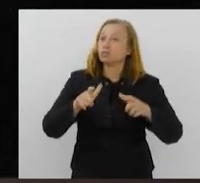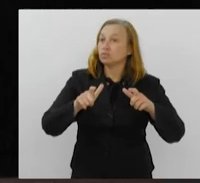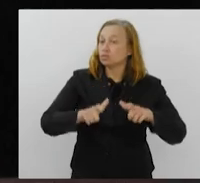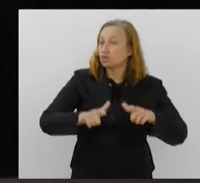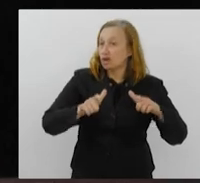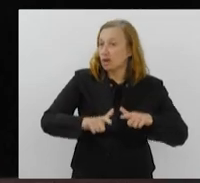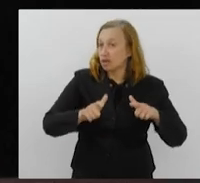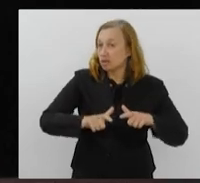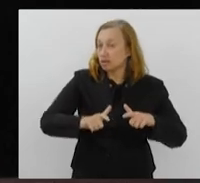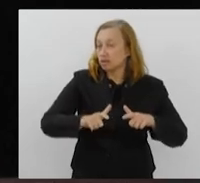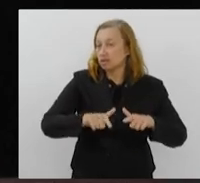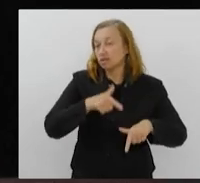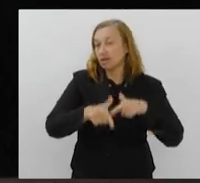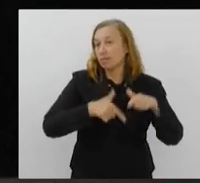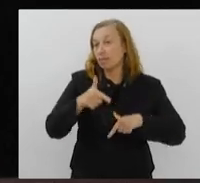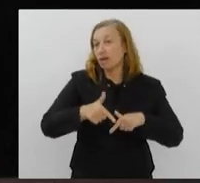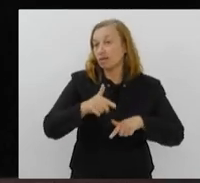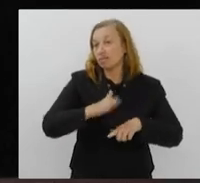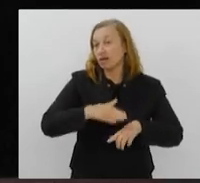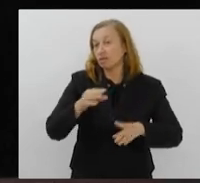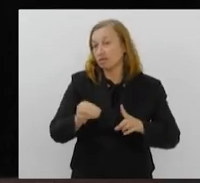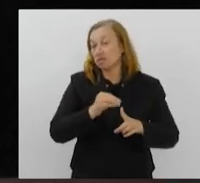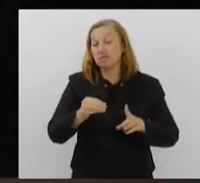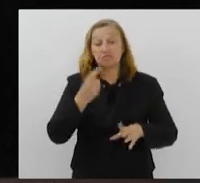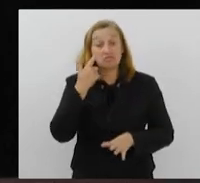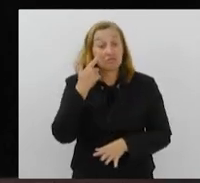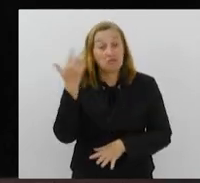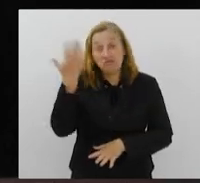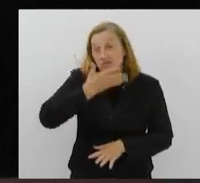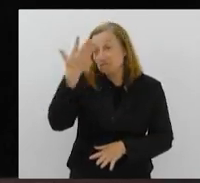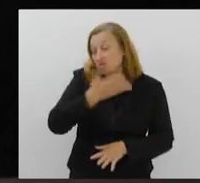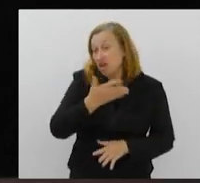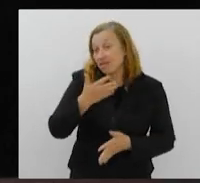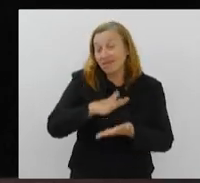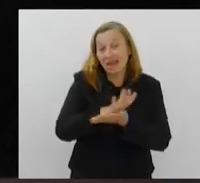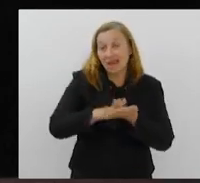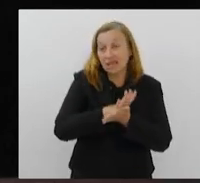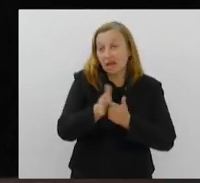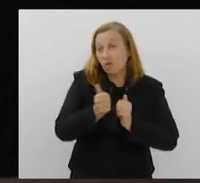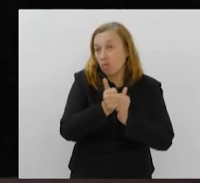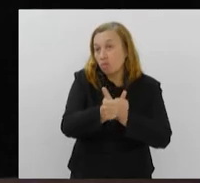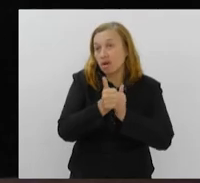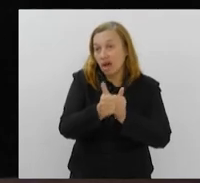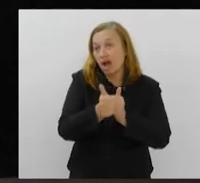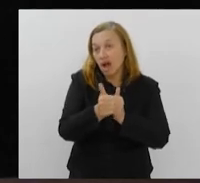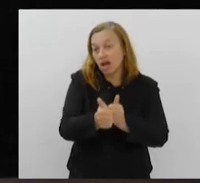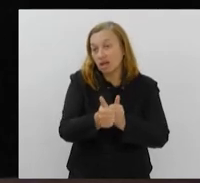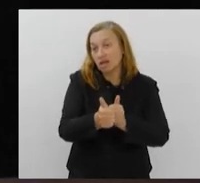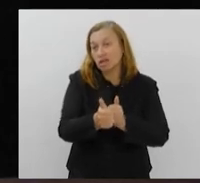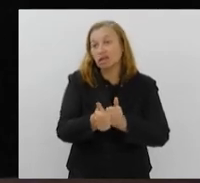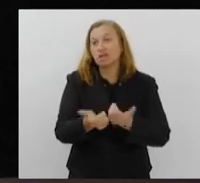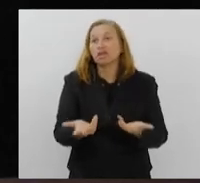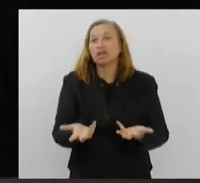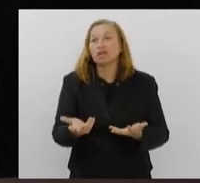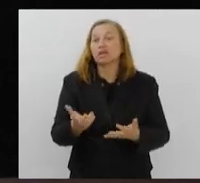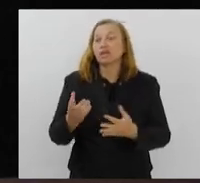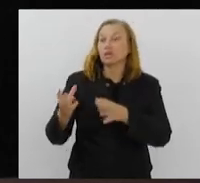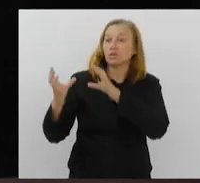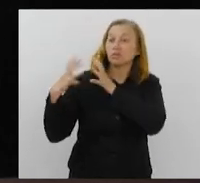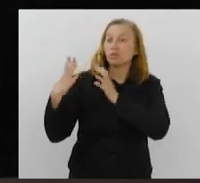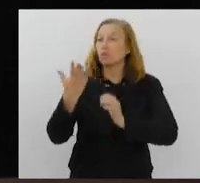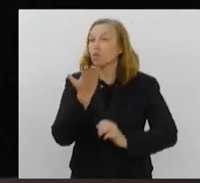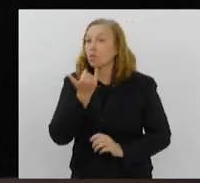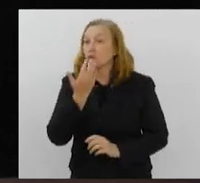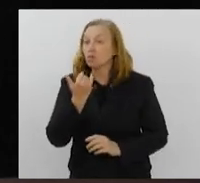precarizados e que não vê os seus vencimentos acompanharem o aumento aumento da cesta básica, do custo